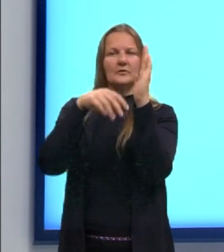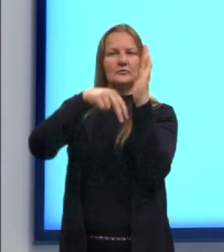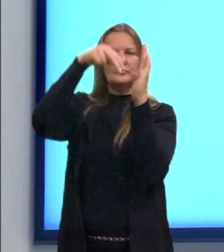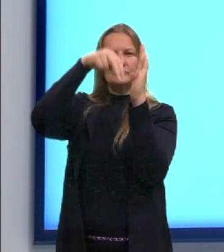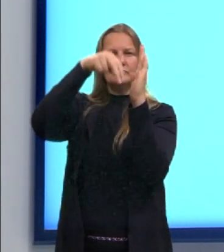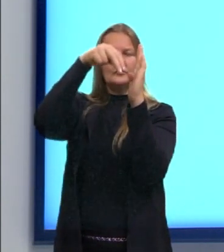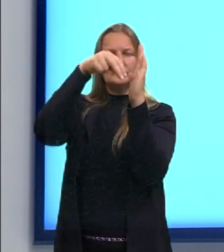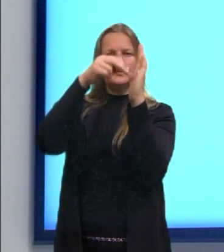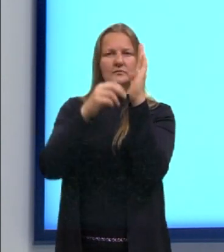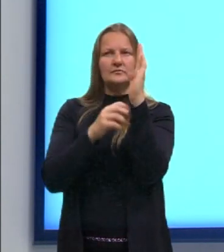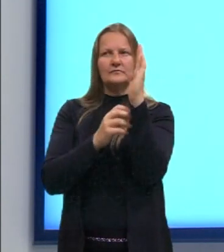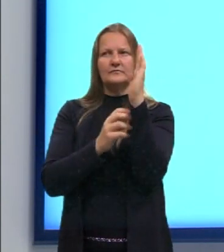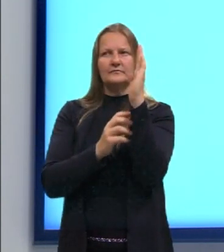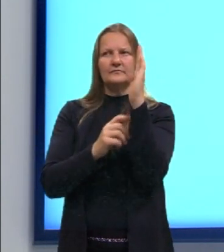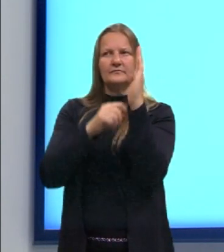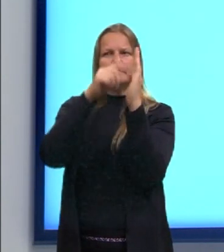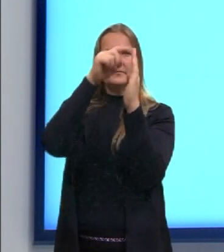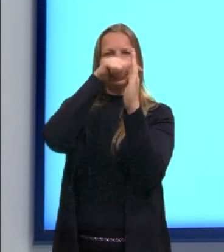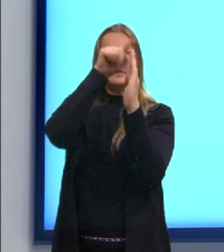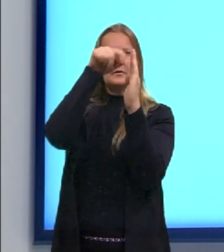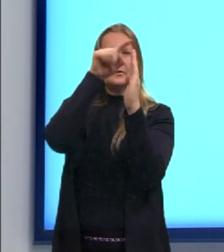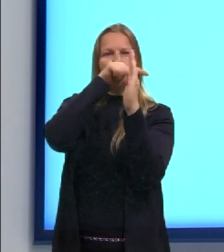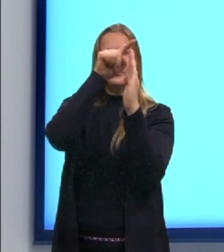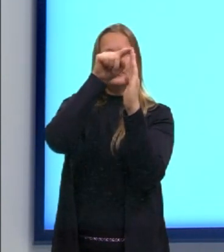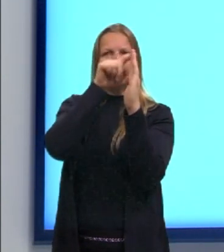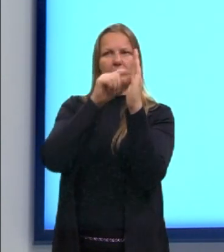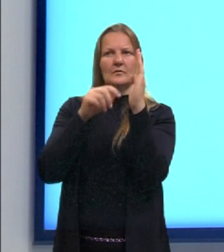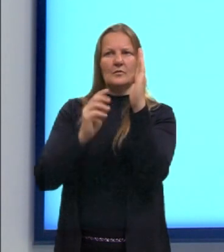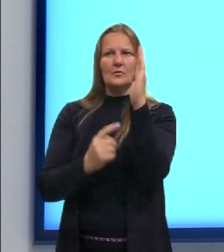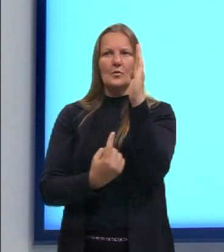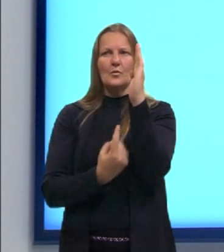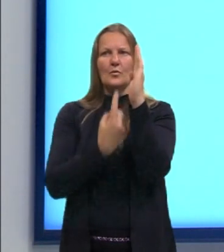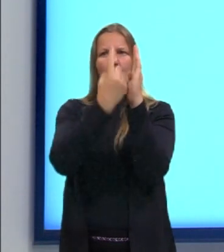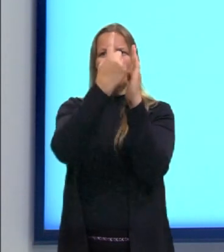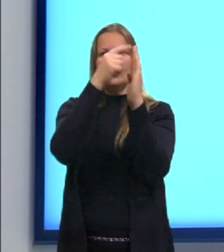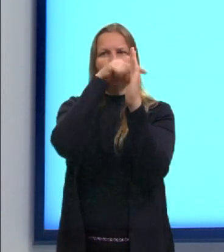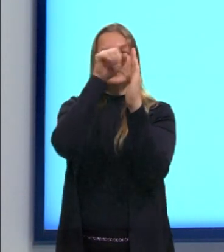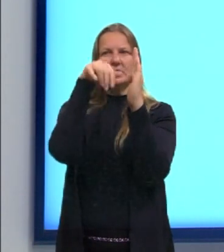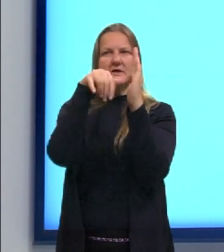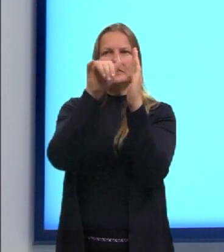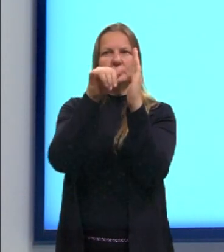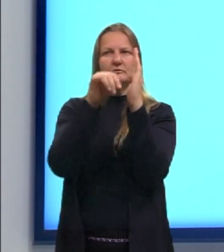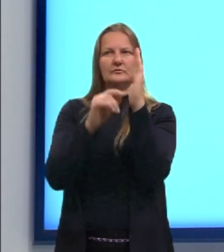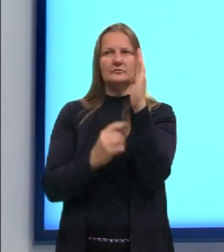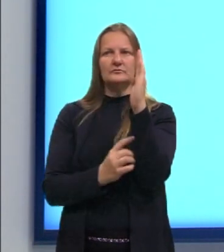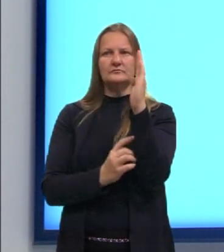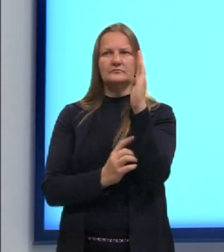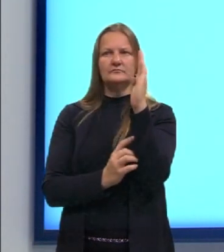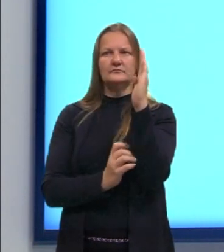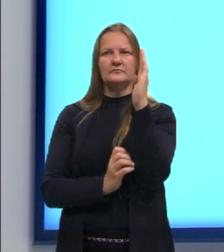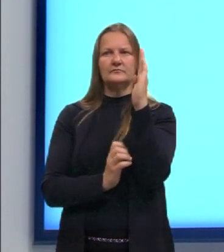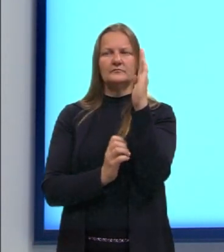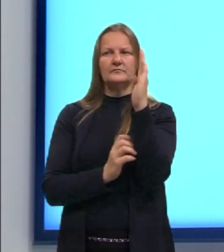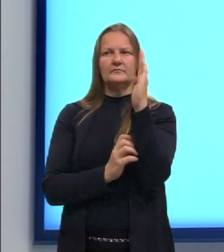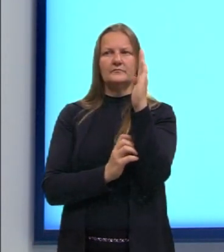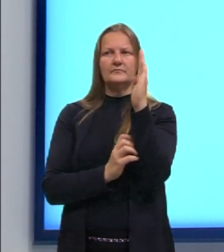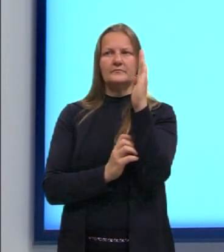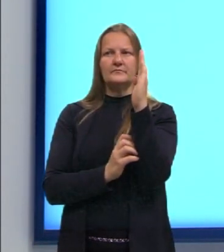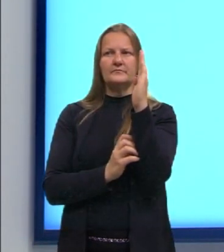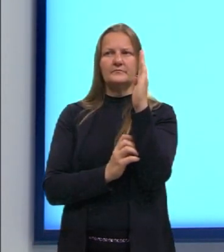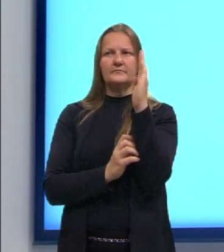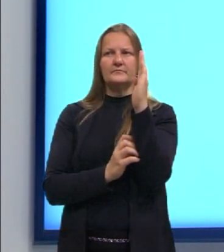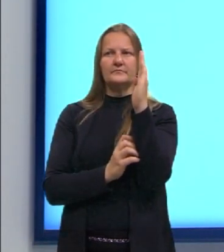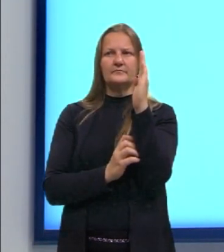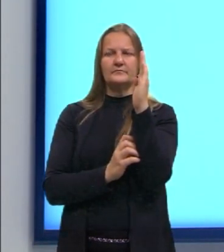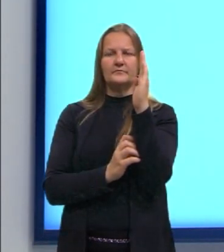norte. E o norte, ele falou, né, é o crescimento do eixo y. Então, ele iria lá para cima. Então, ele iria